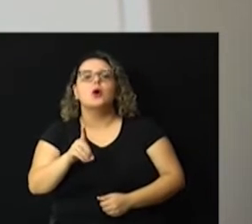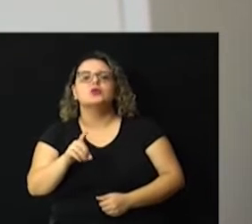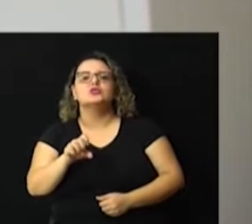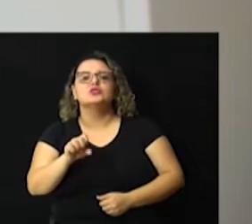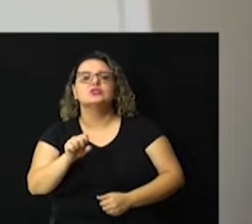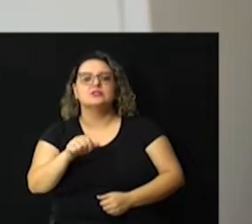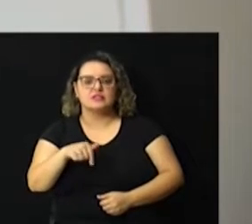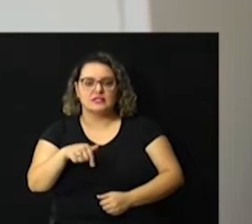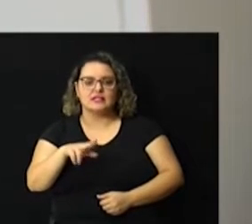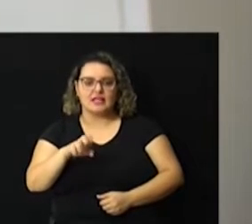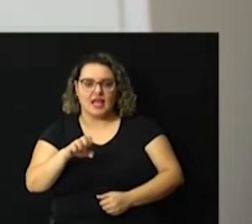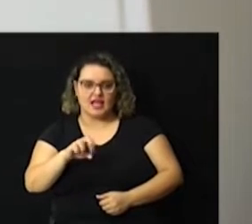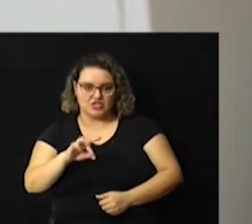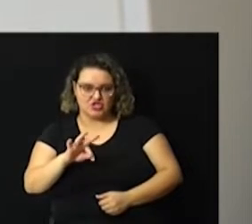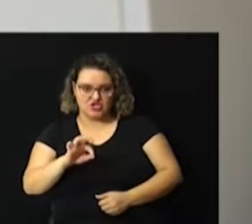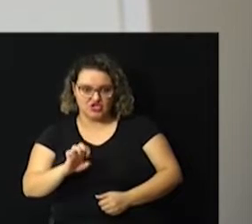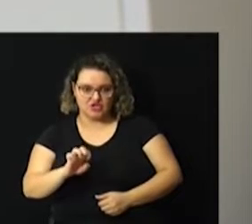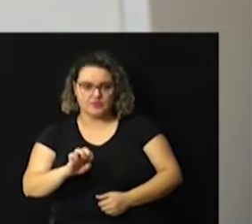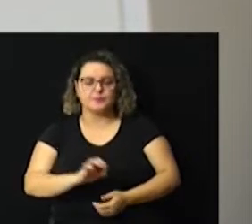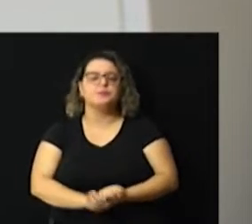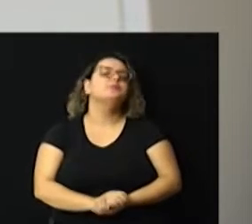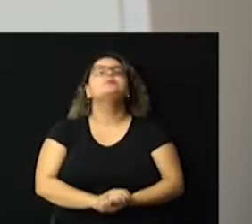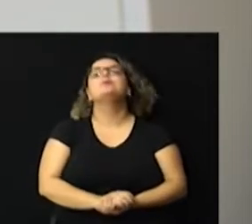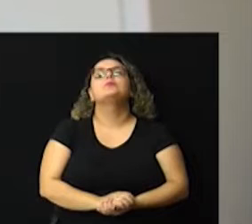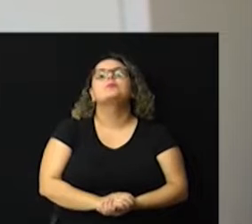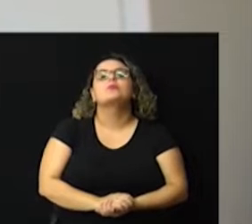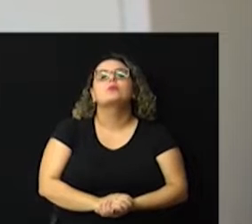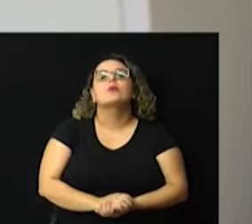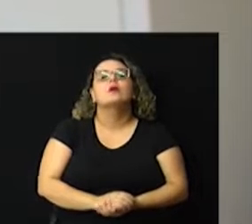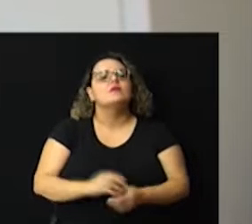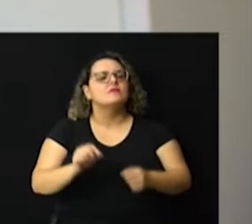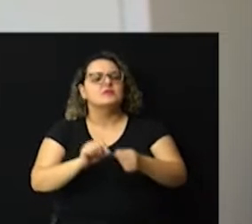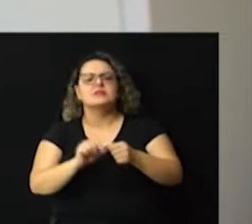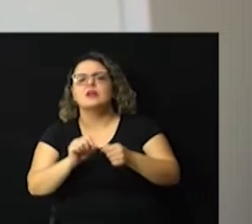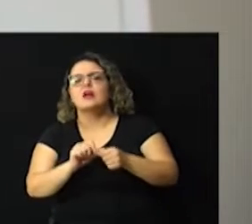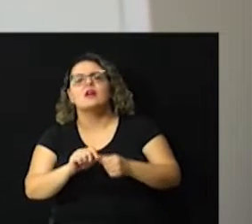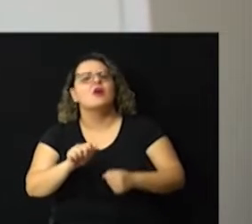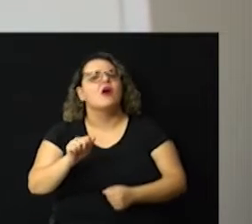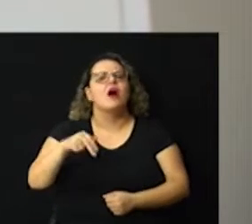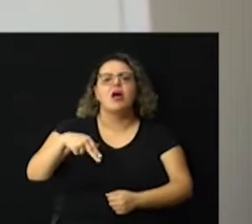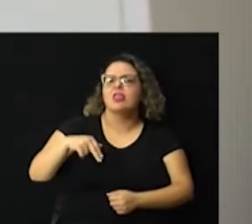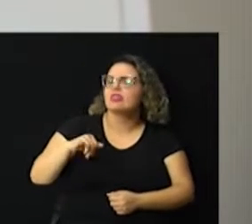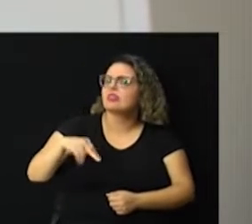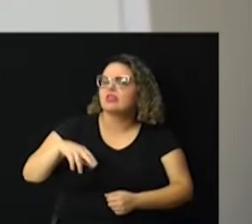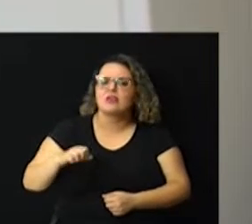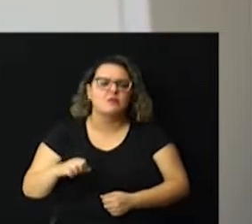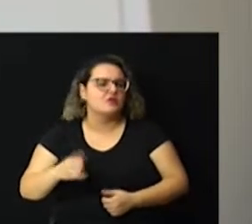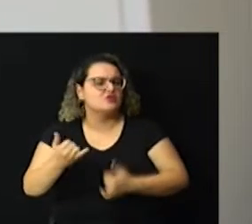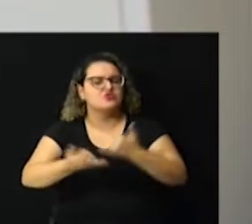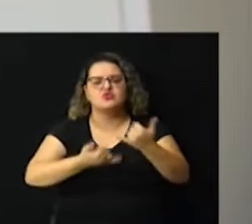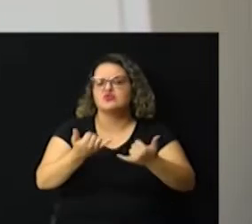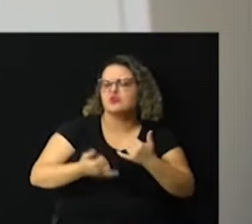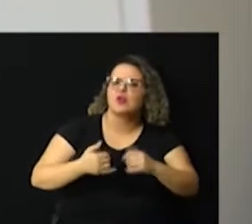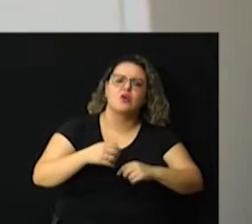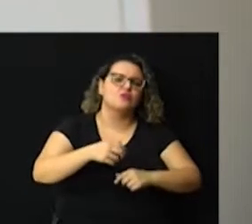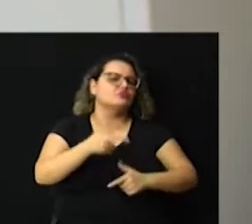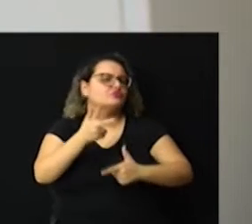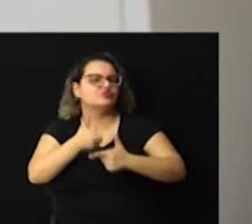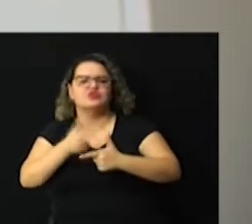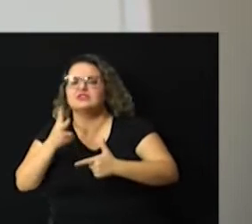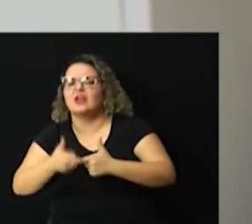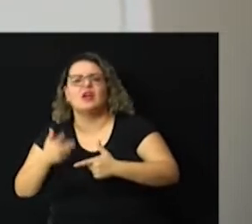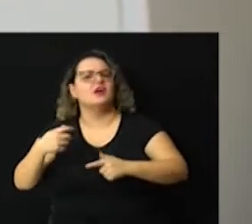pelos alunos. Então eles fizeram temas como animes, jogos, séries,